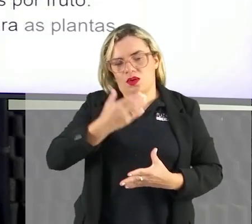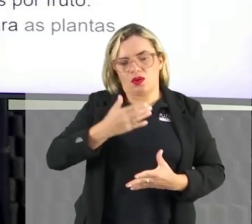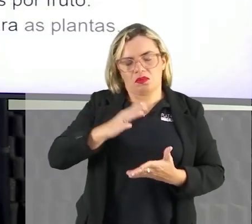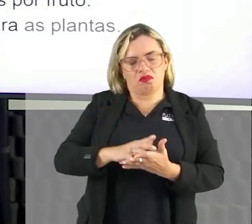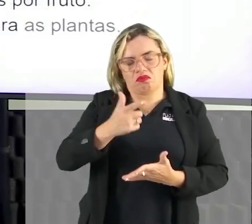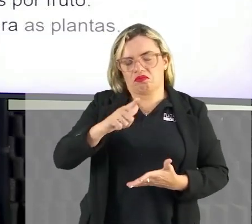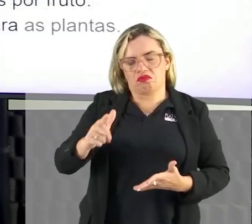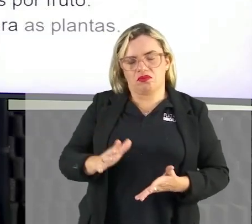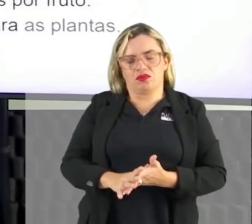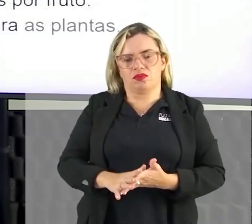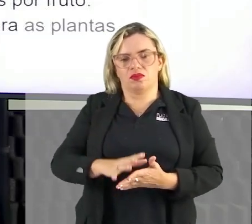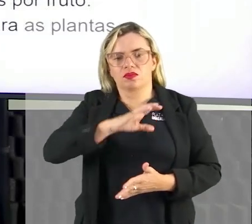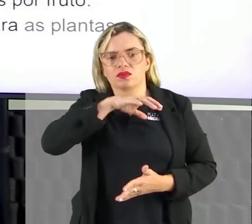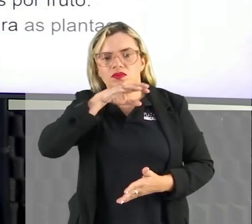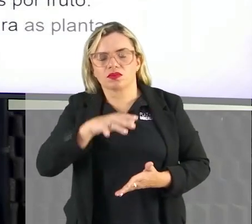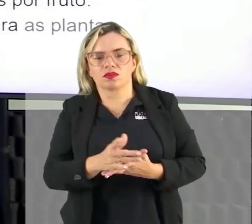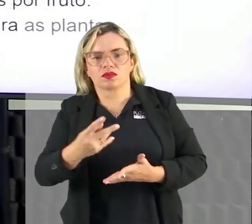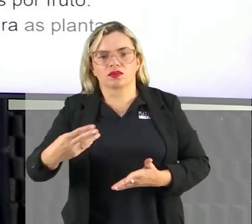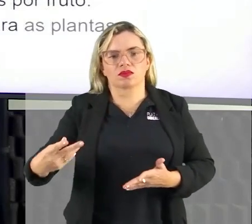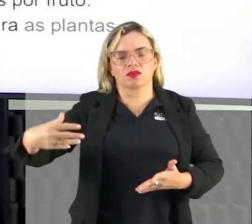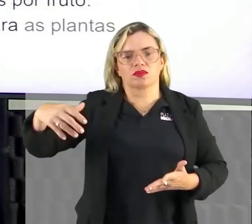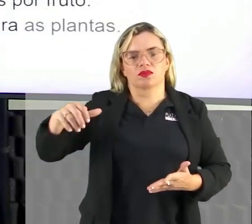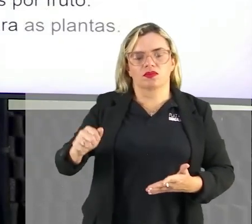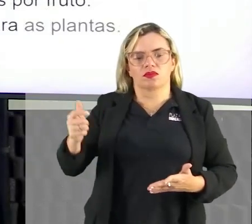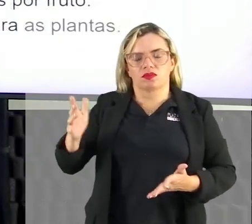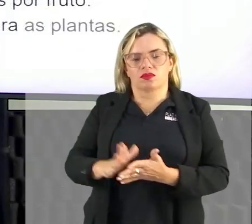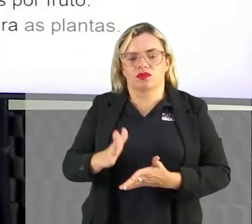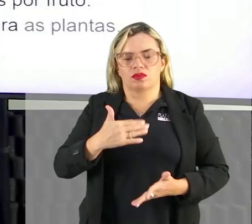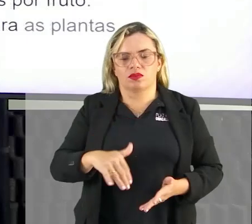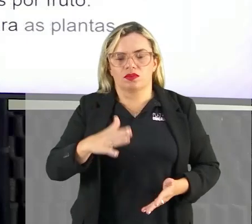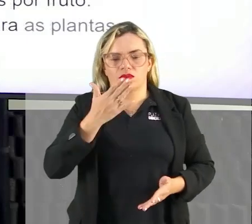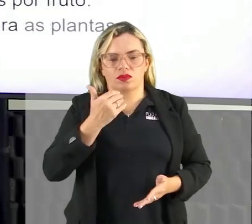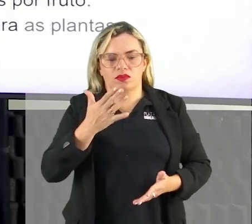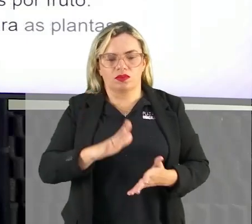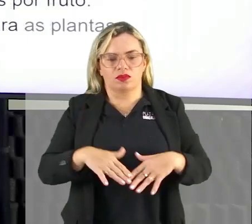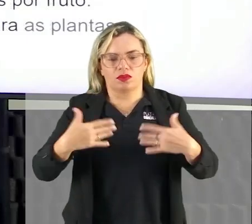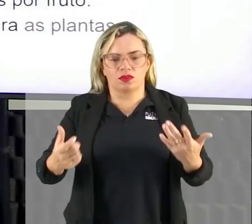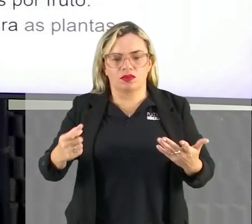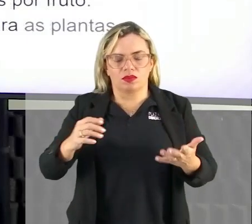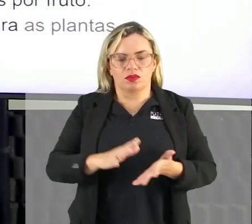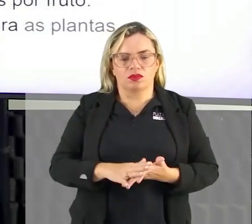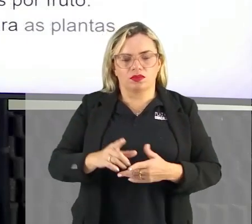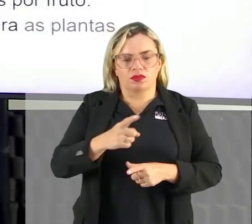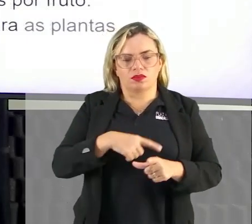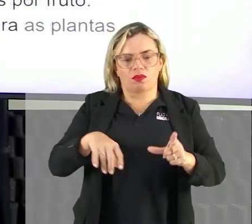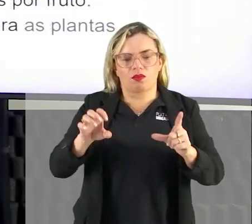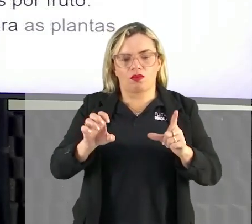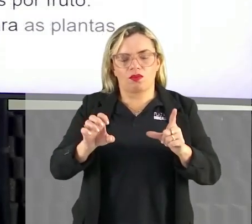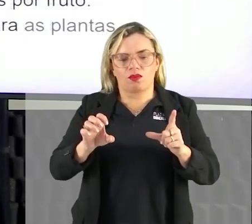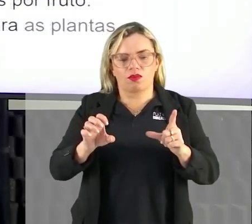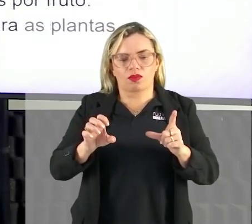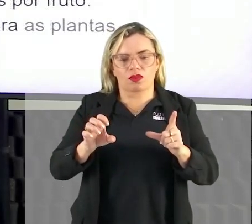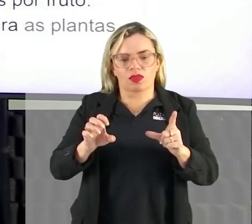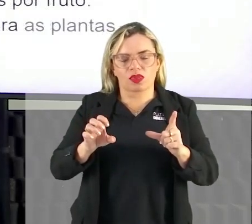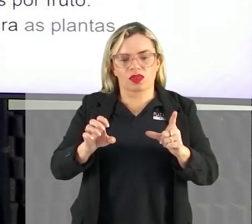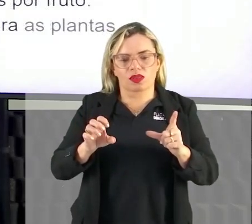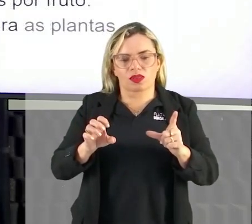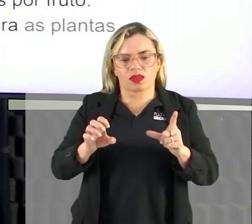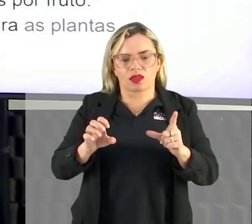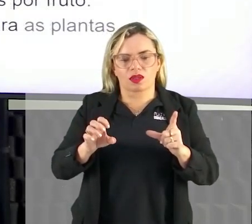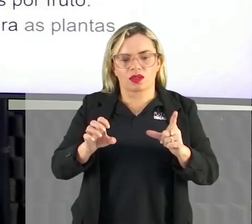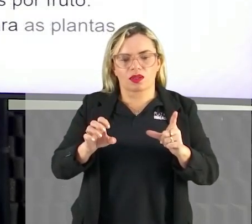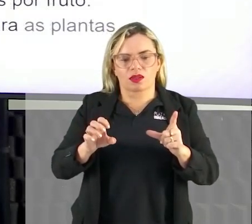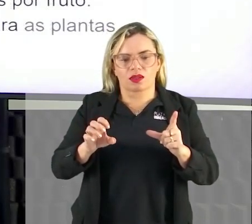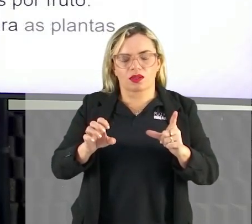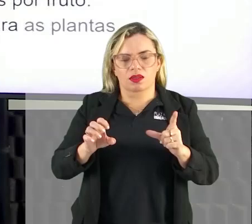preguiça se alimentar das sementes e dos frutos dessas espécies. Dos hábitos disponíveis para as